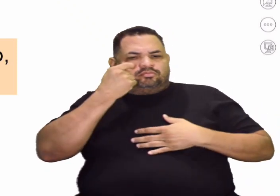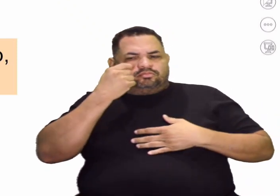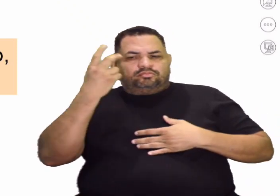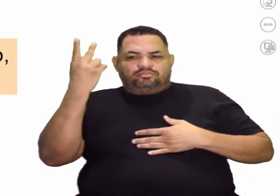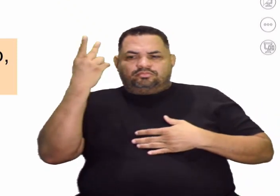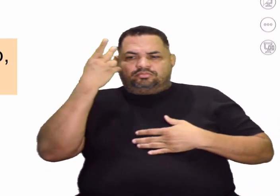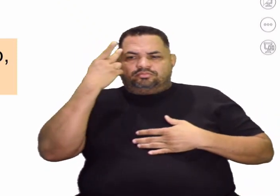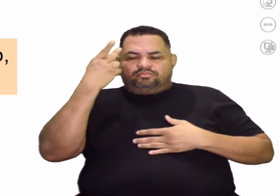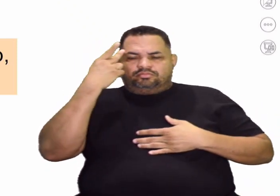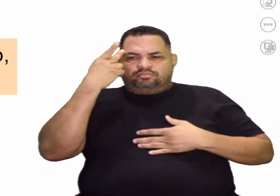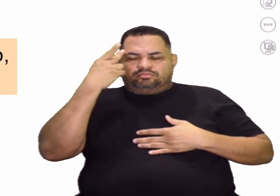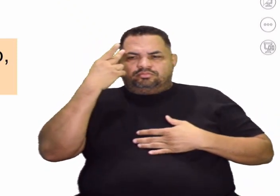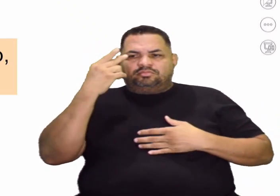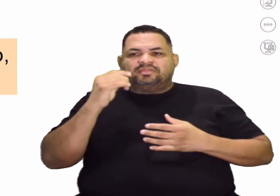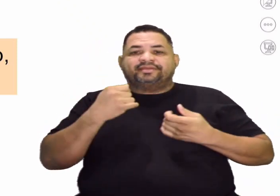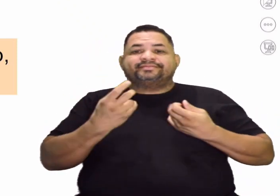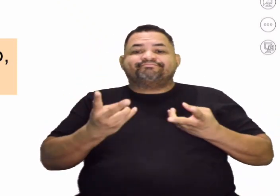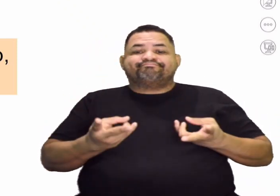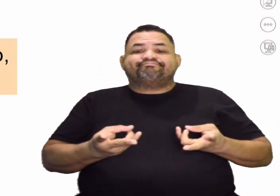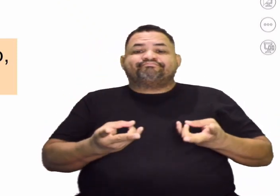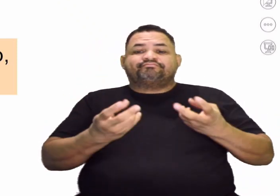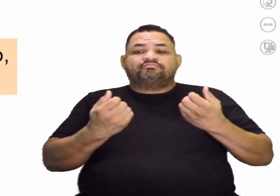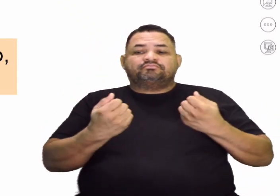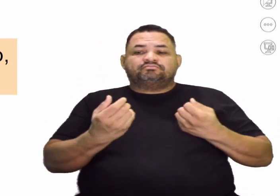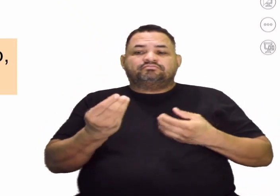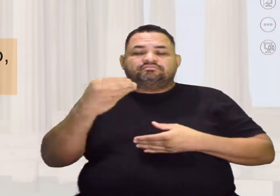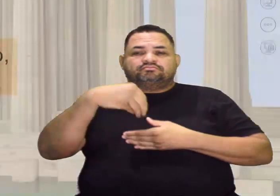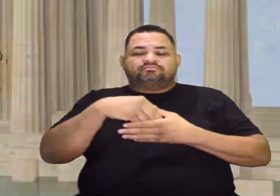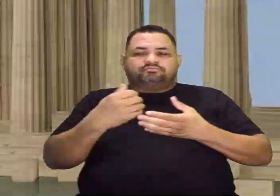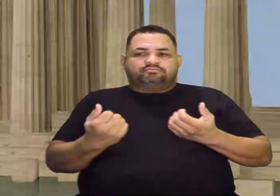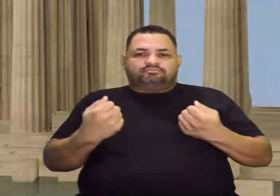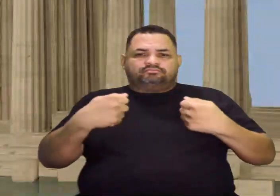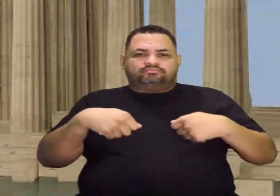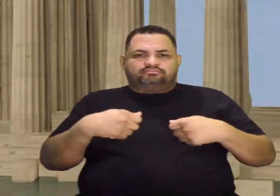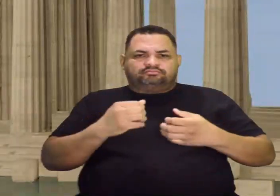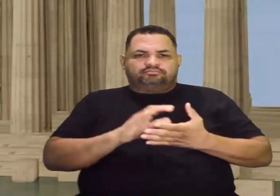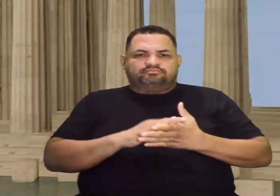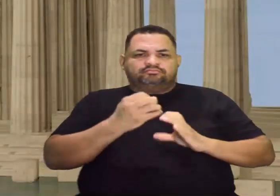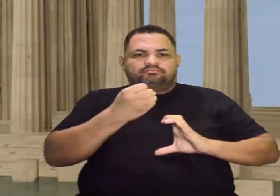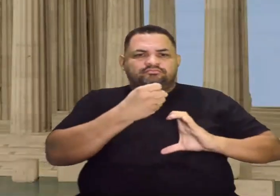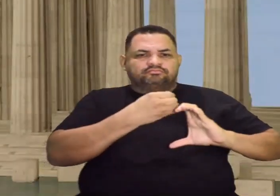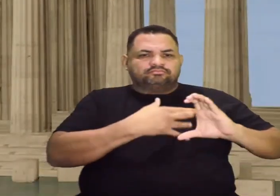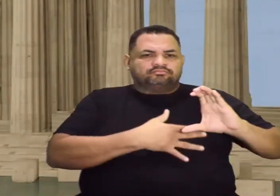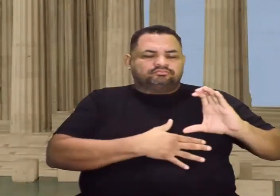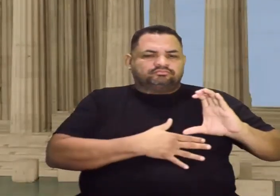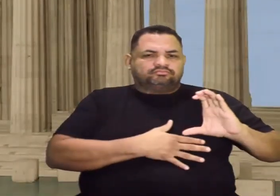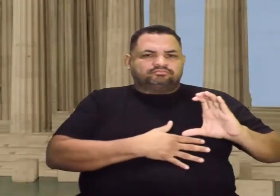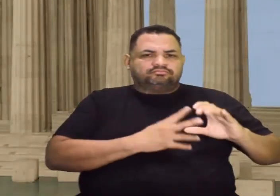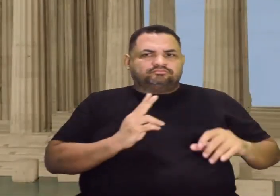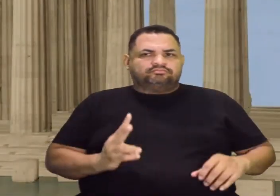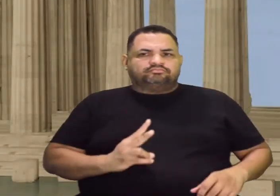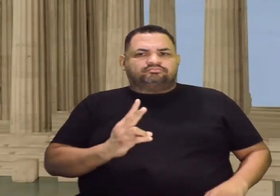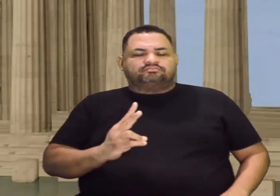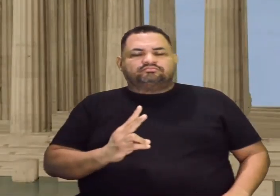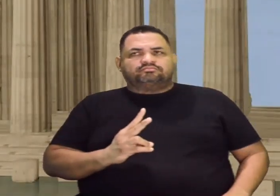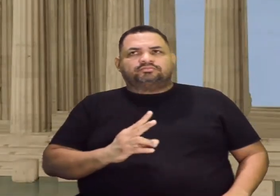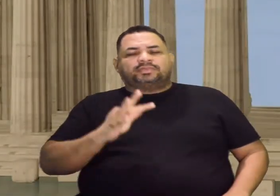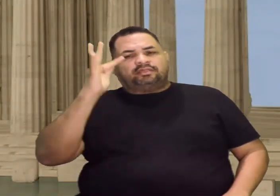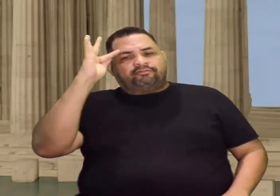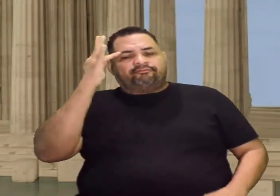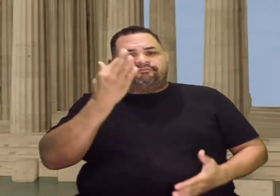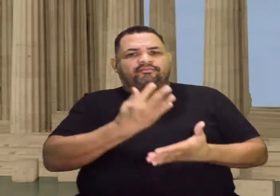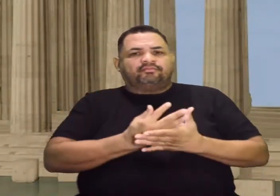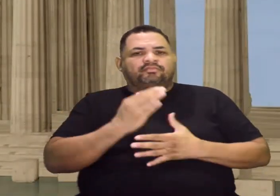Então tá aí. Então é nessa perspectiva, olha só, a característica de uma valorizava mais a fé, ciência